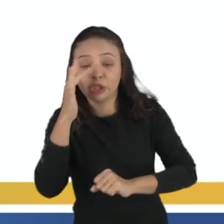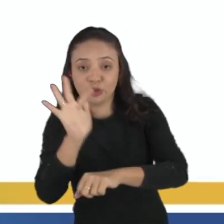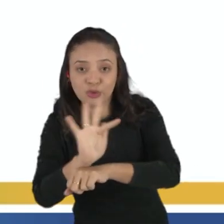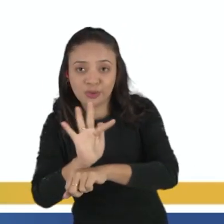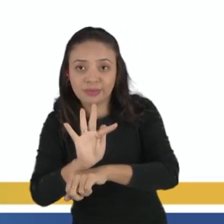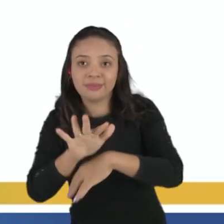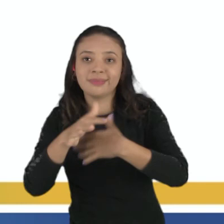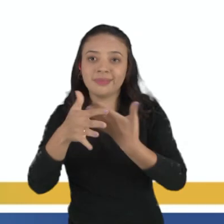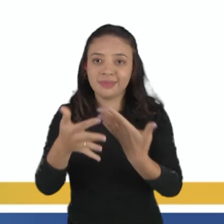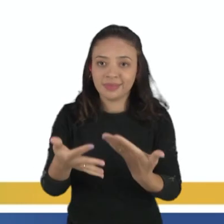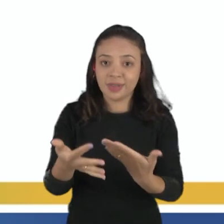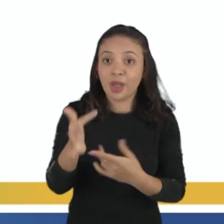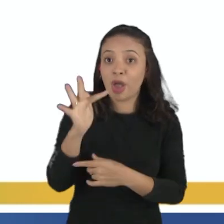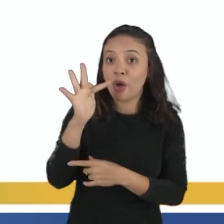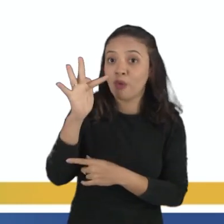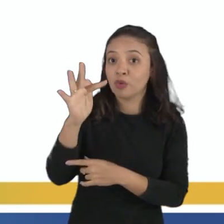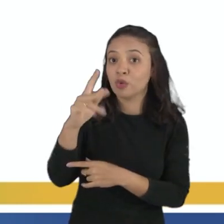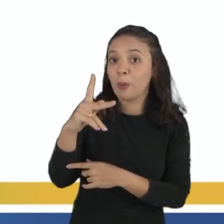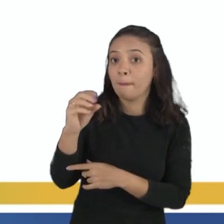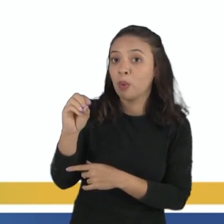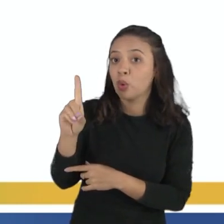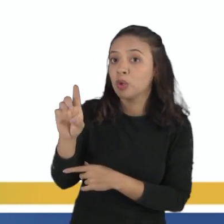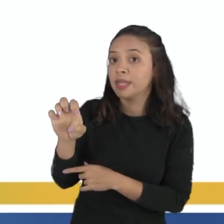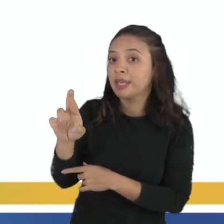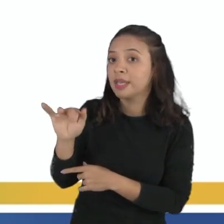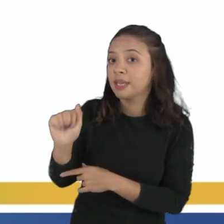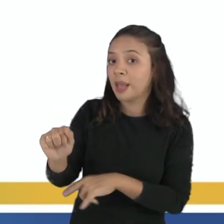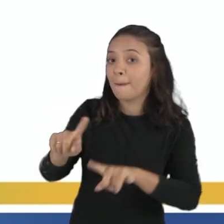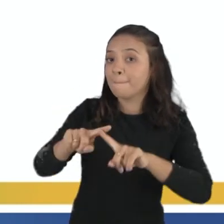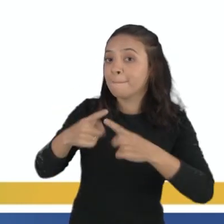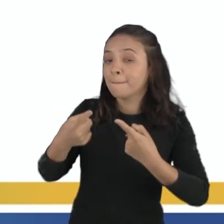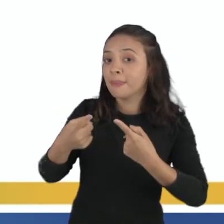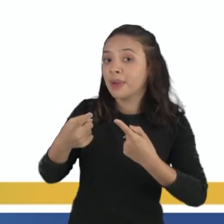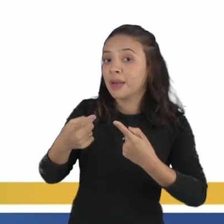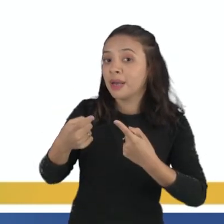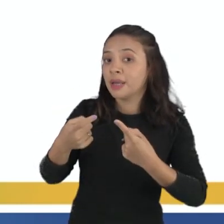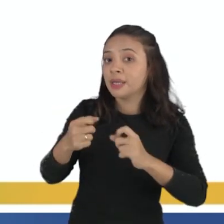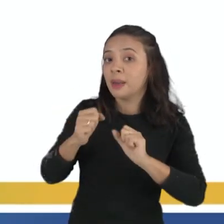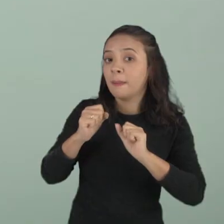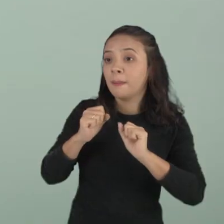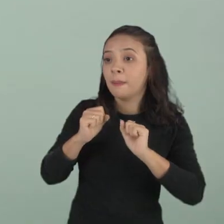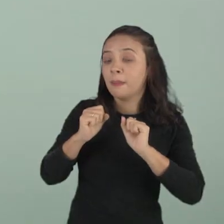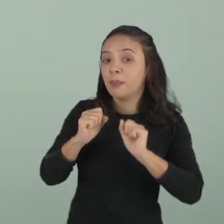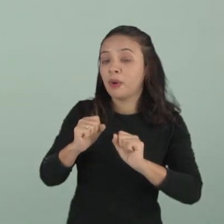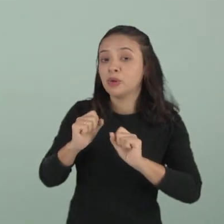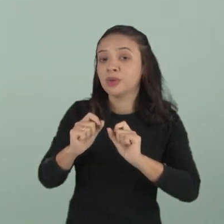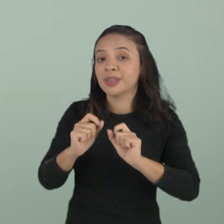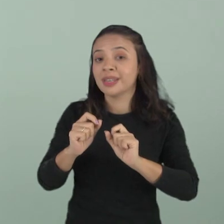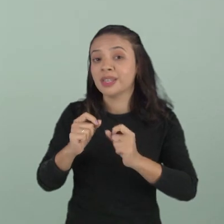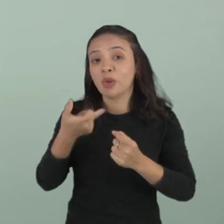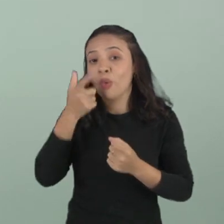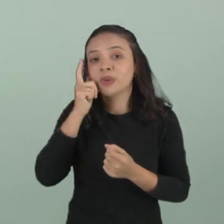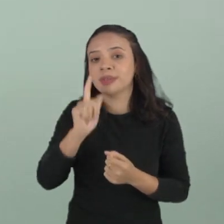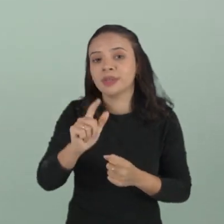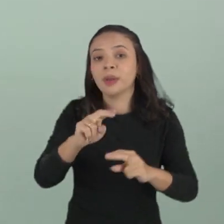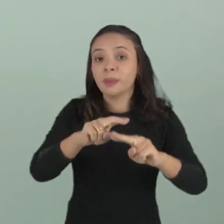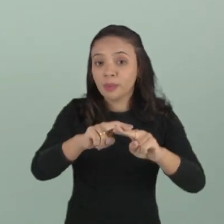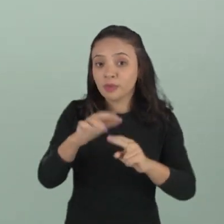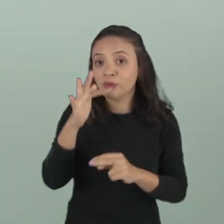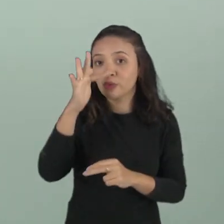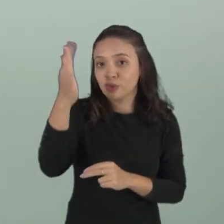que é um futuro, poderia, mas que foi impedido por algo. Por isso que chamamos de futuro